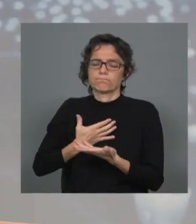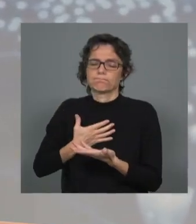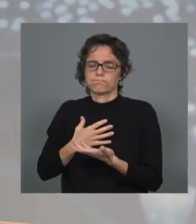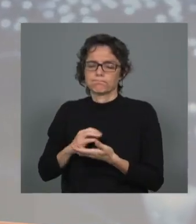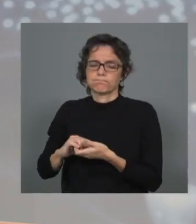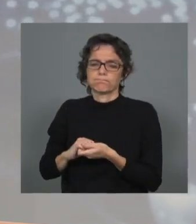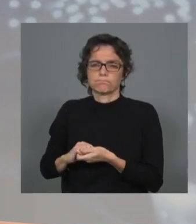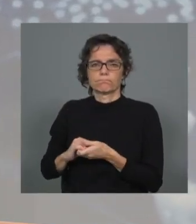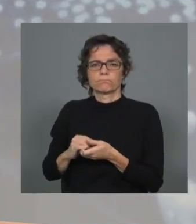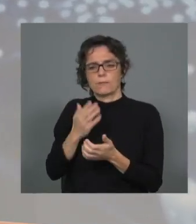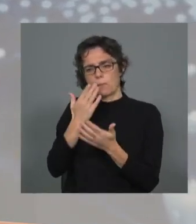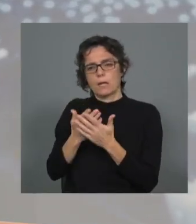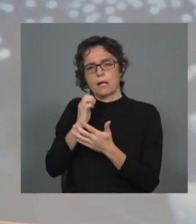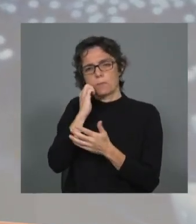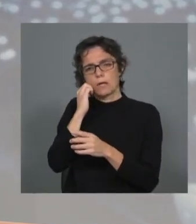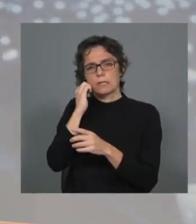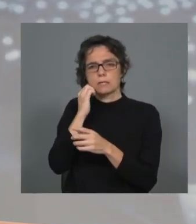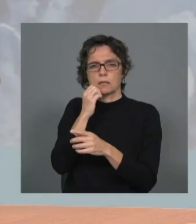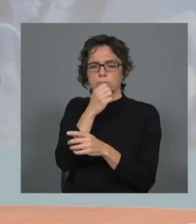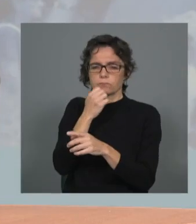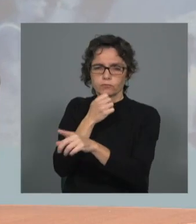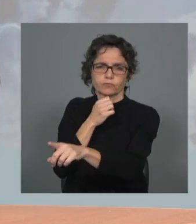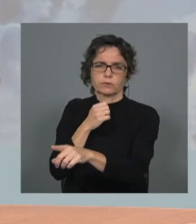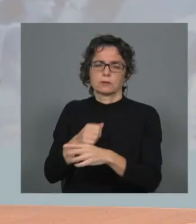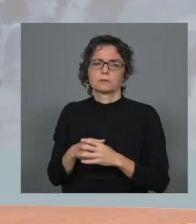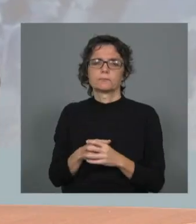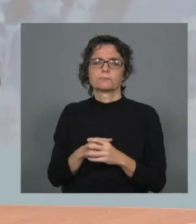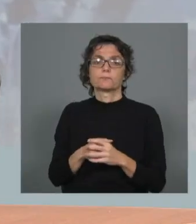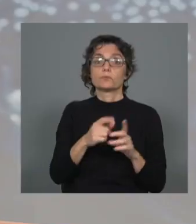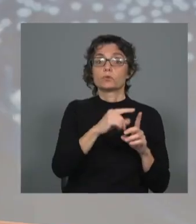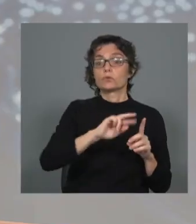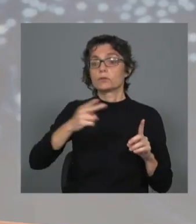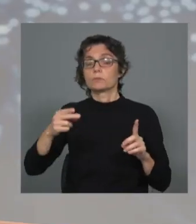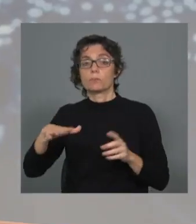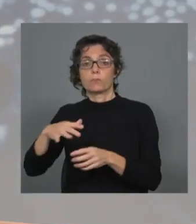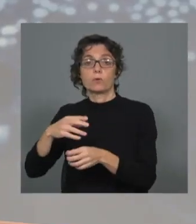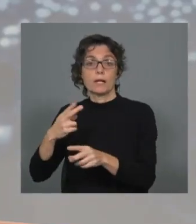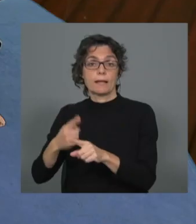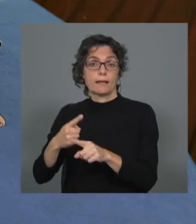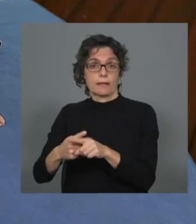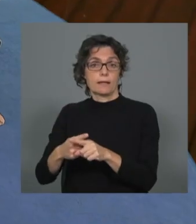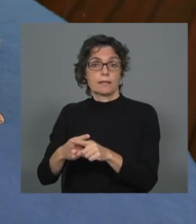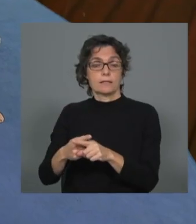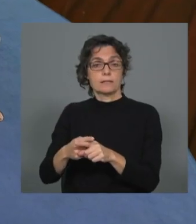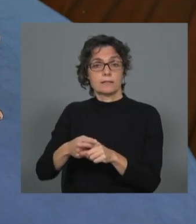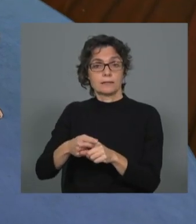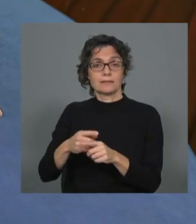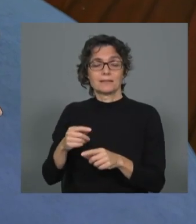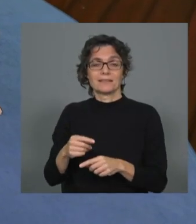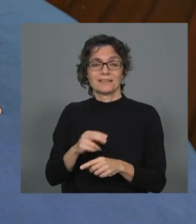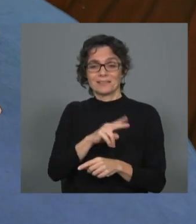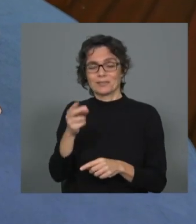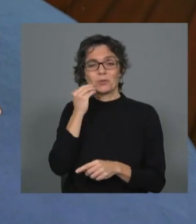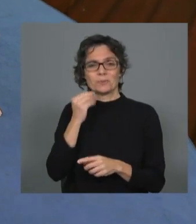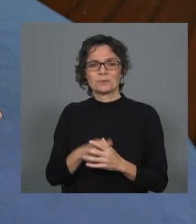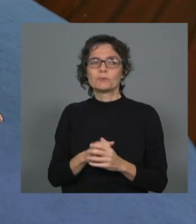para começar com um diagnóstico para a democracia na cidade que foi ver-se. Eu queria só contar um pormenor, porque para